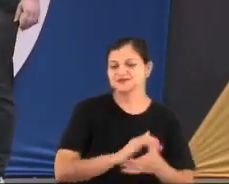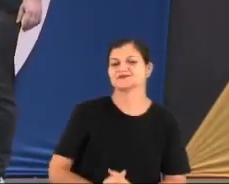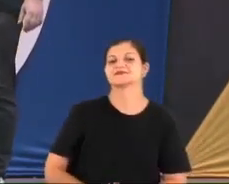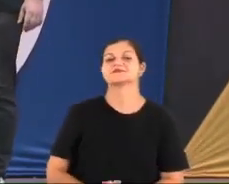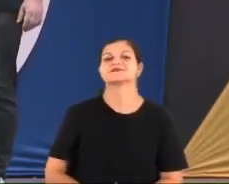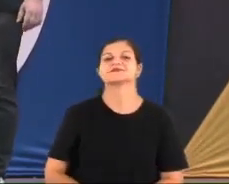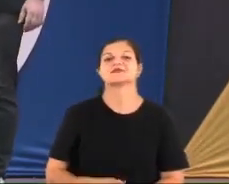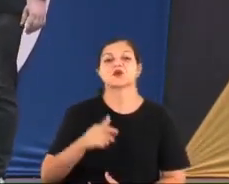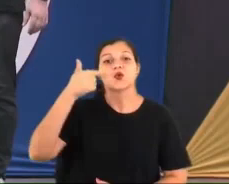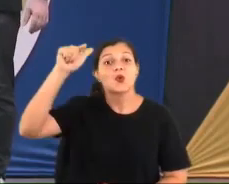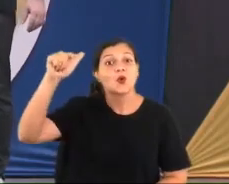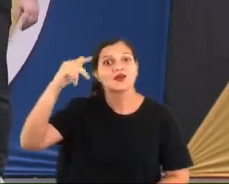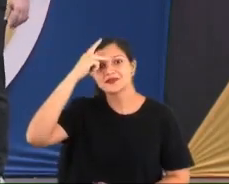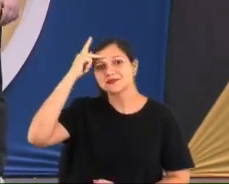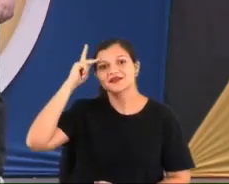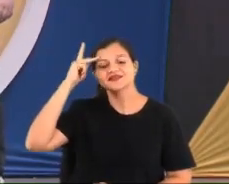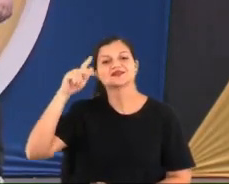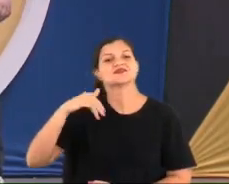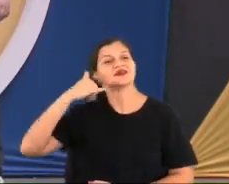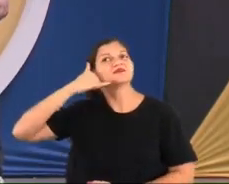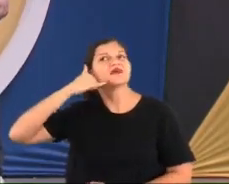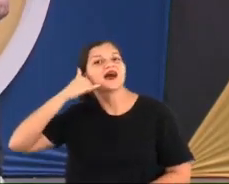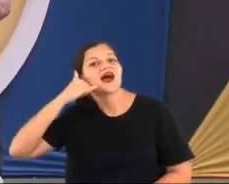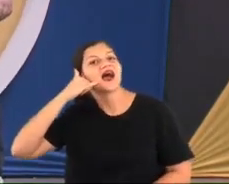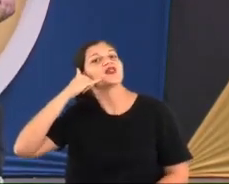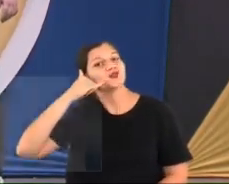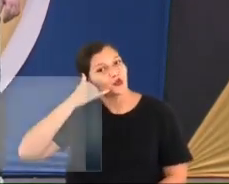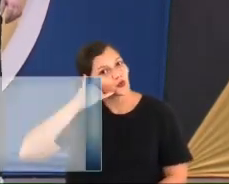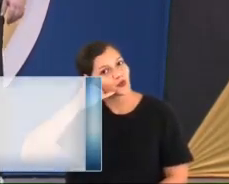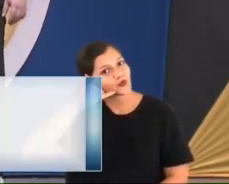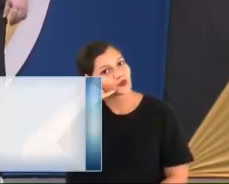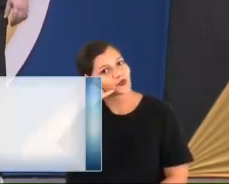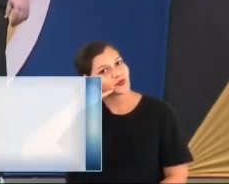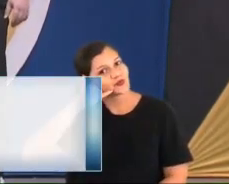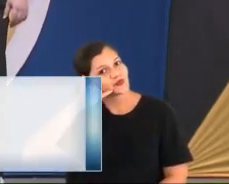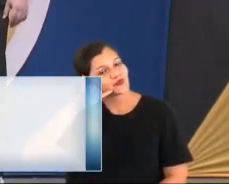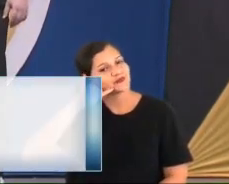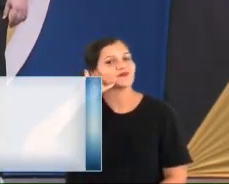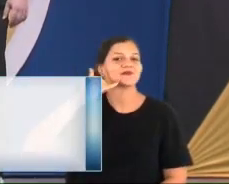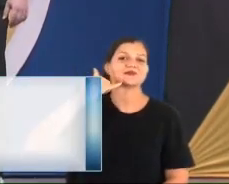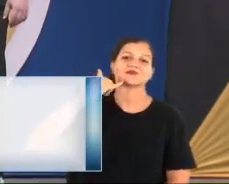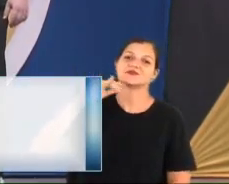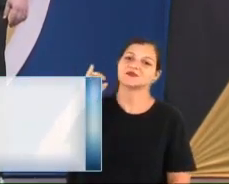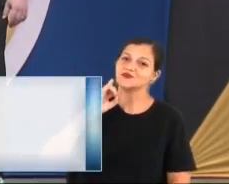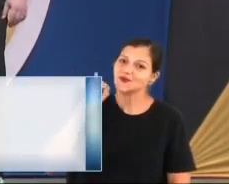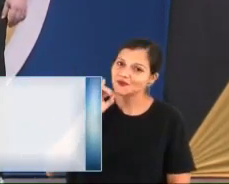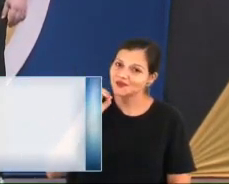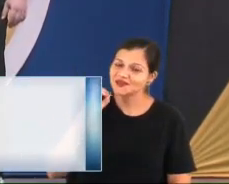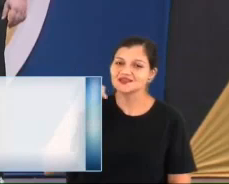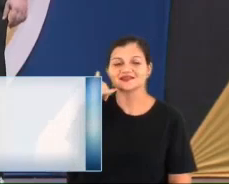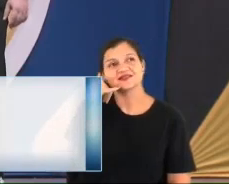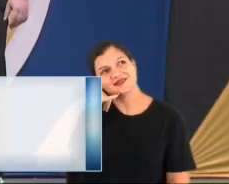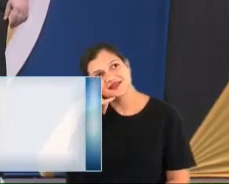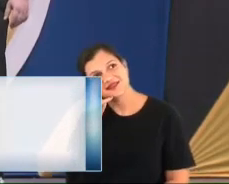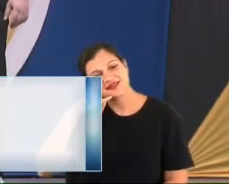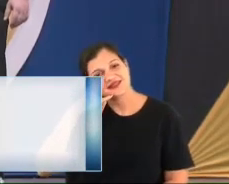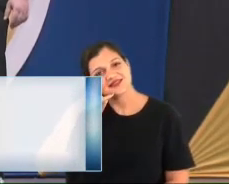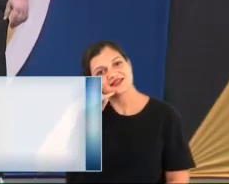Vamos lá, vamos pro próximo. Será que já tem alguém na linha, produção? Alô? Darley. Oi? O Darley que está falando. Com quem eu